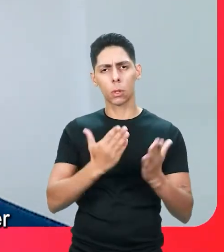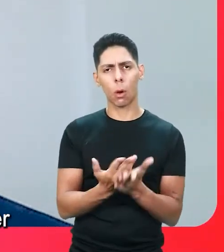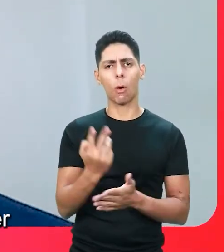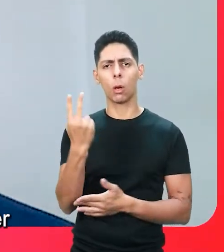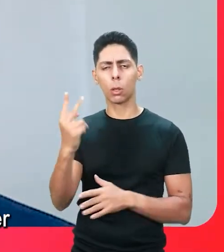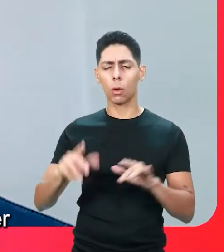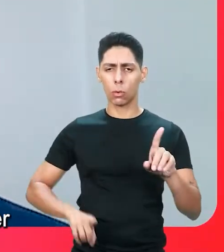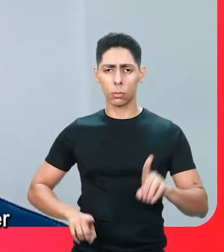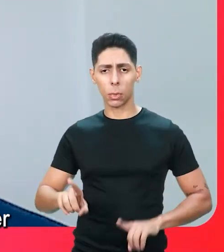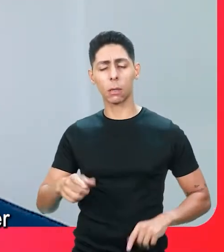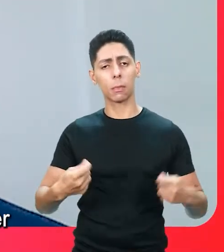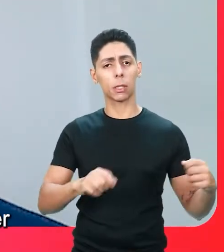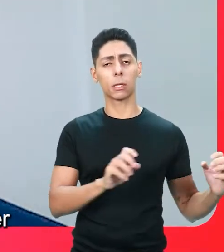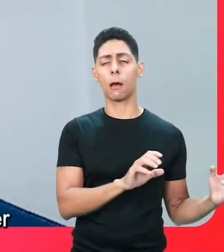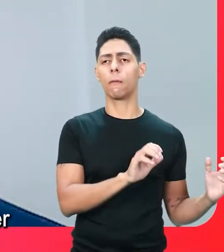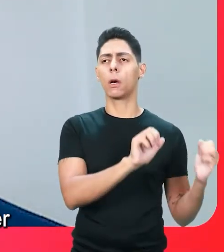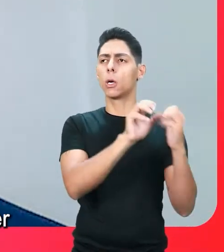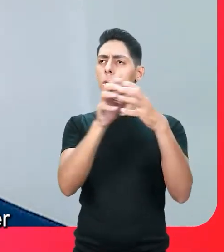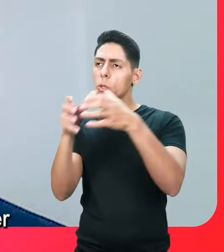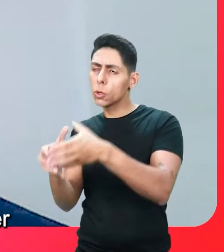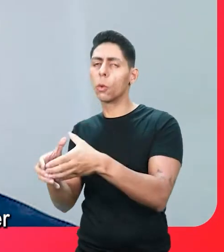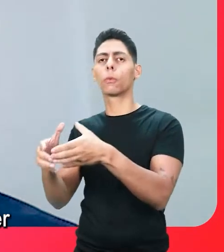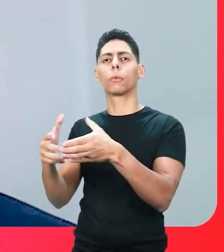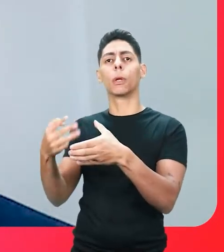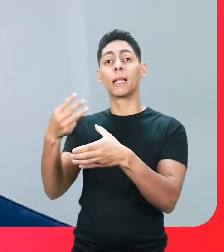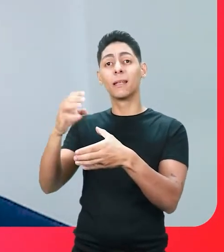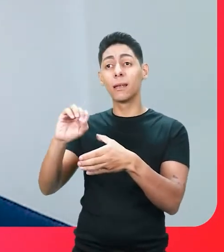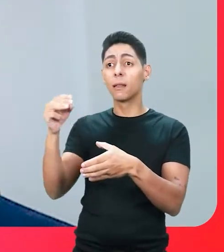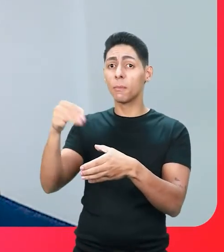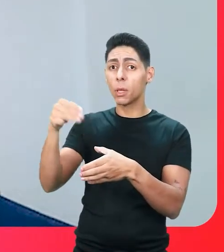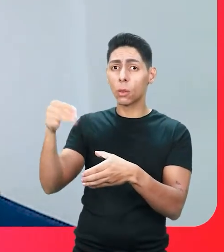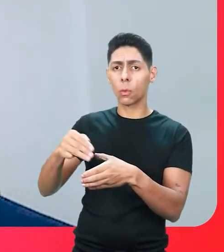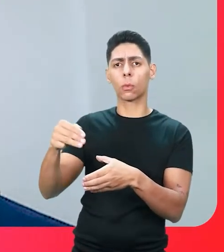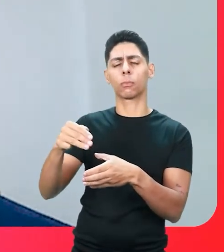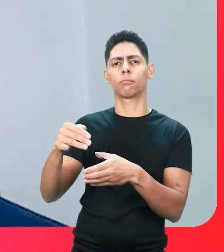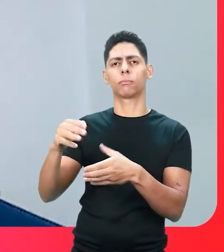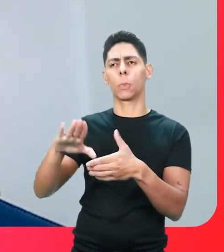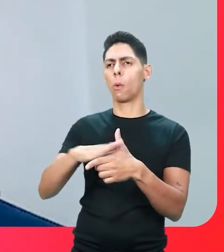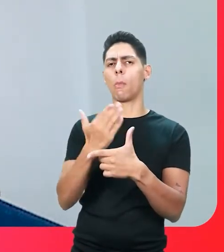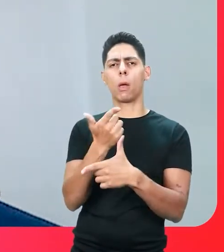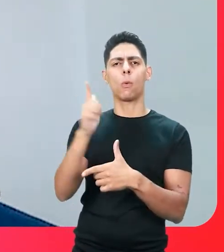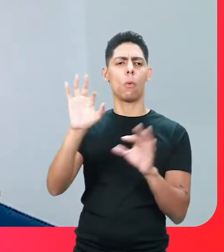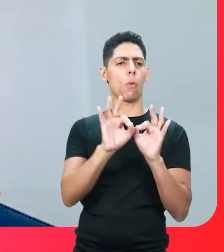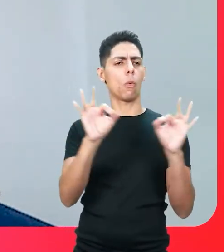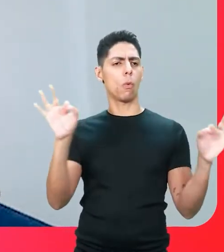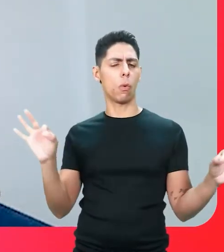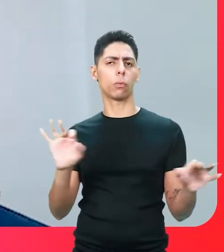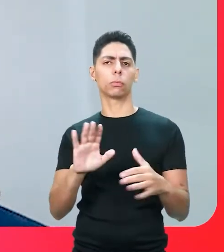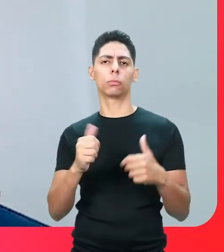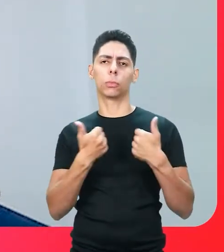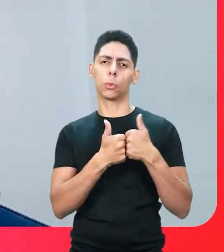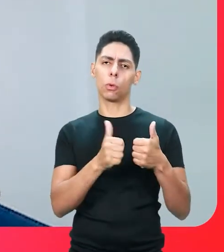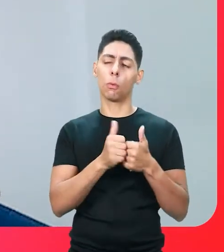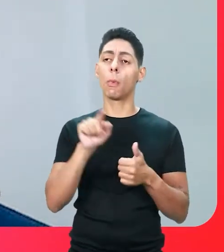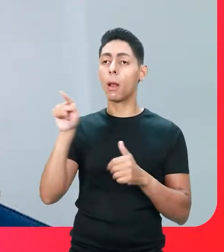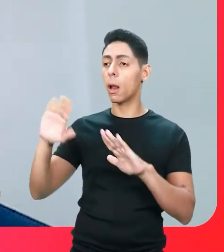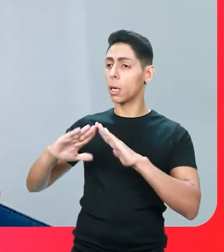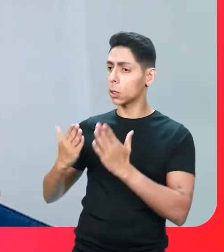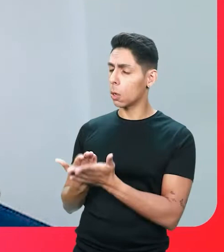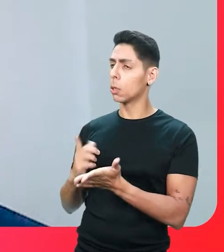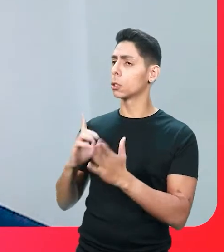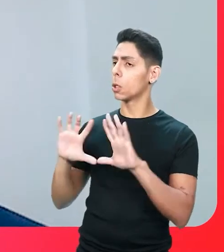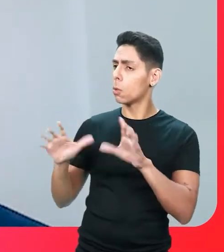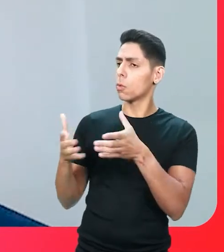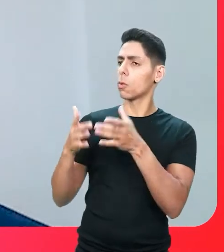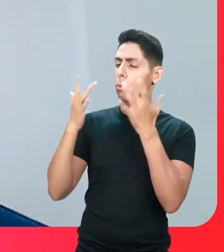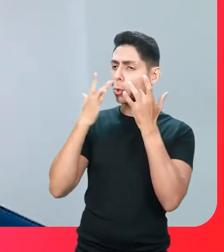e tinha que ir de ônibus, 30 minutos, 20 a 30 minutos, no bairro do Meia. Nesse colégio, tinha um grupo de teatro, e que isso foi decisivo na minha